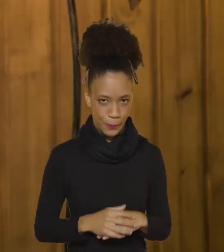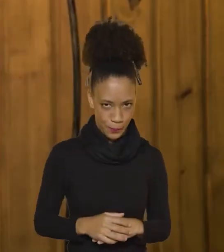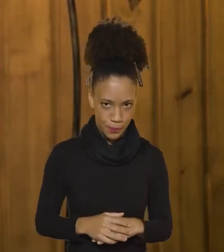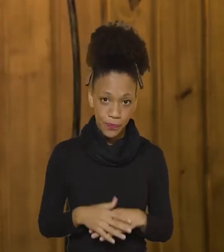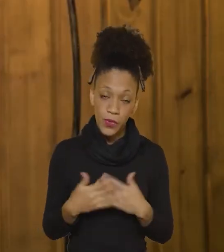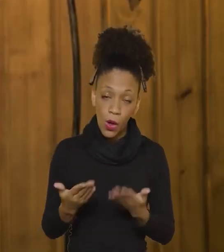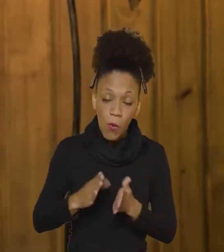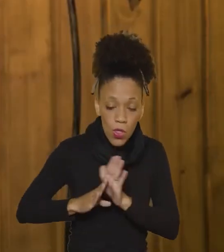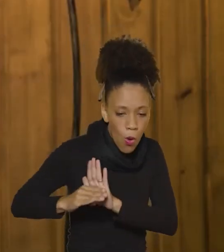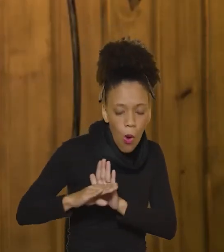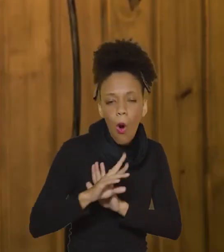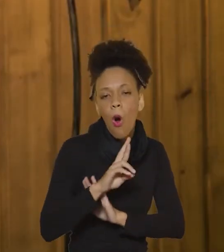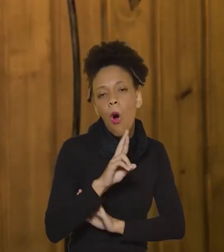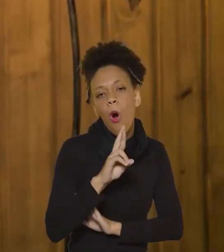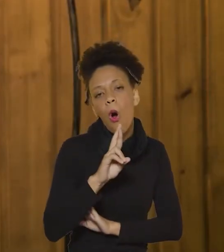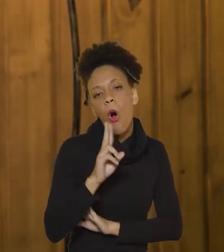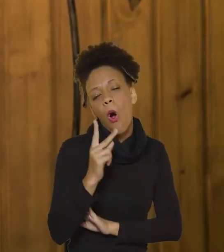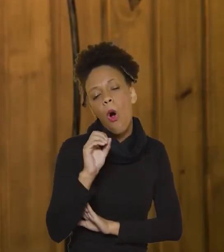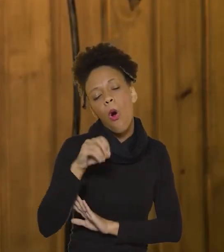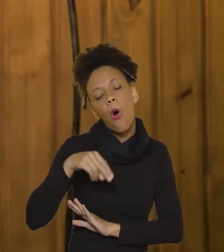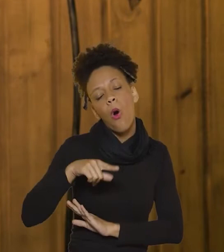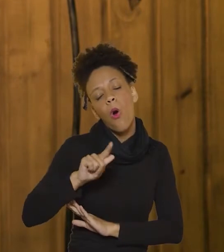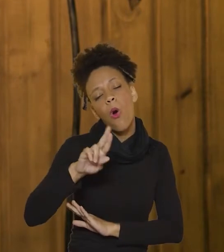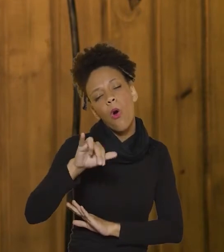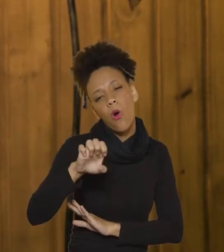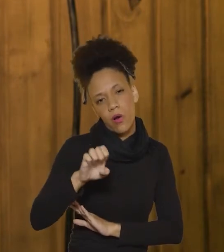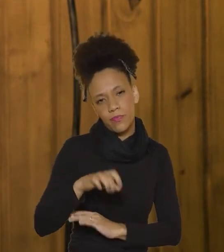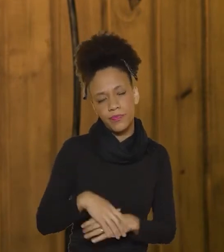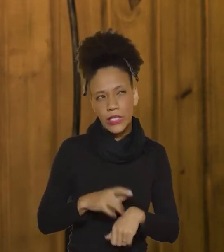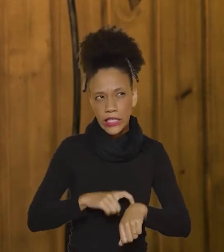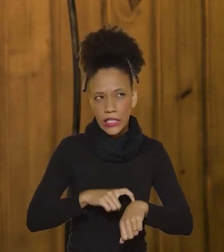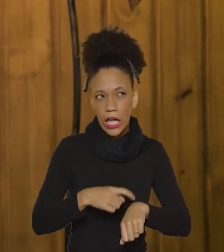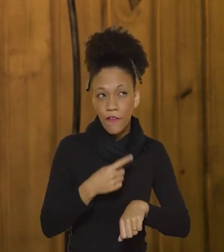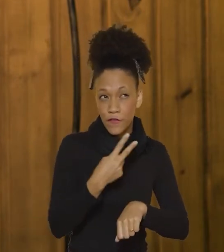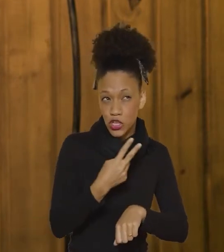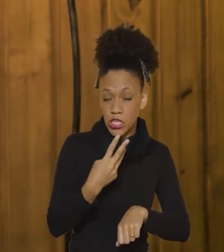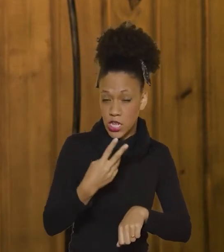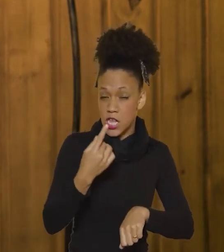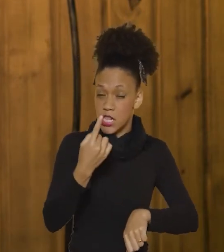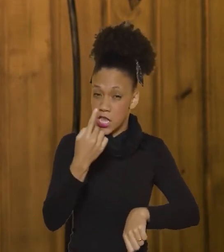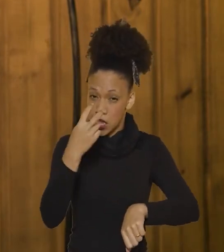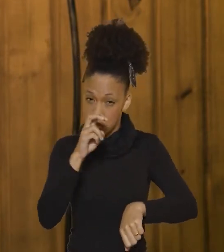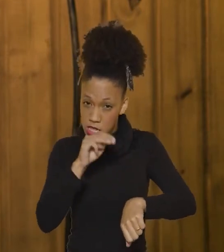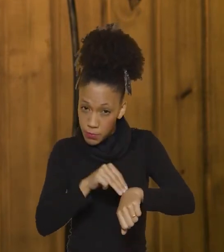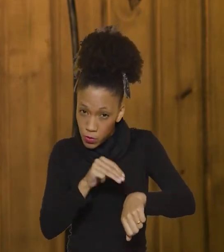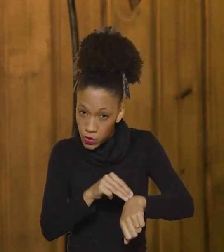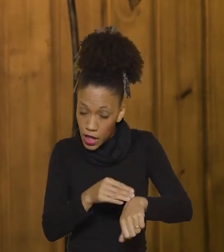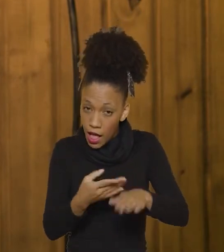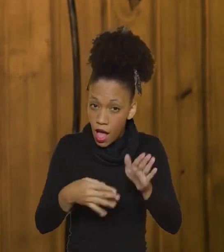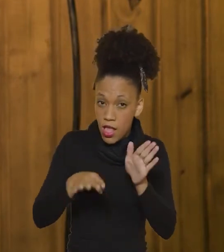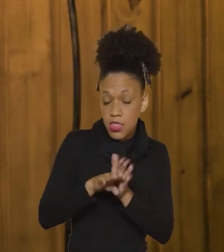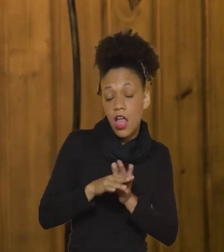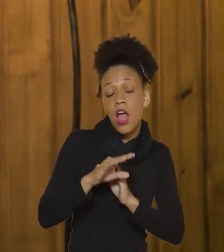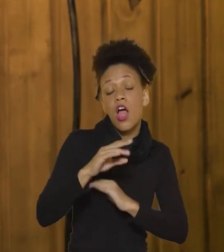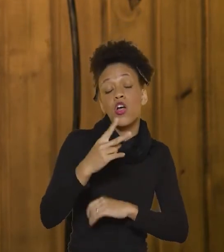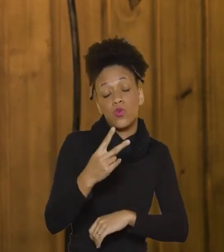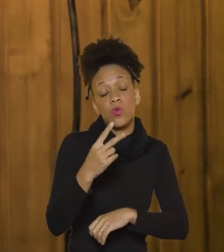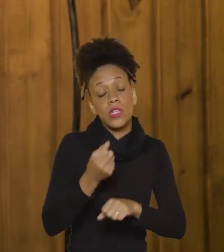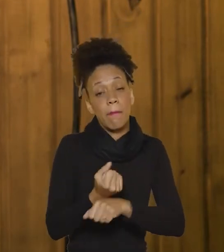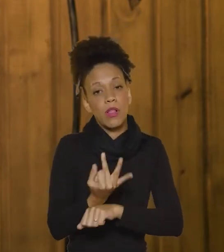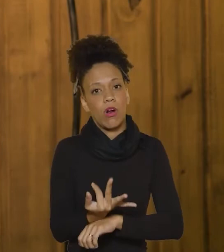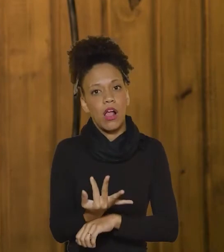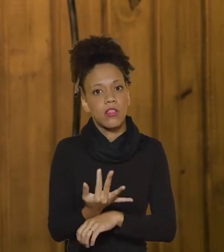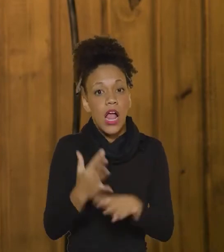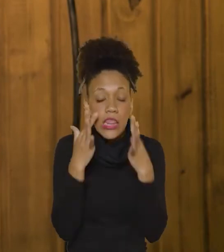pois eu quero rocongue por exemplo eu fico ligado à 22:15 até 6 horas da manhã eu não posso sair do gráfico eu tenho que ficar atenta o